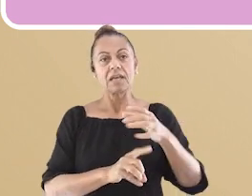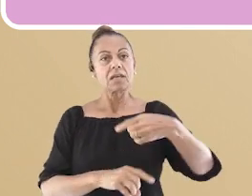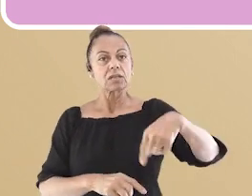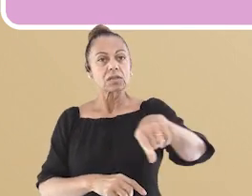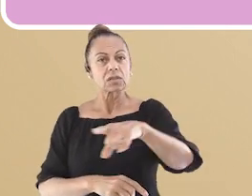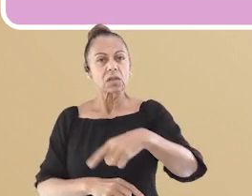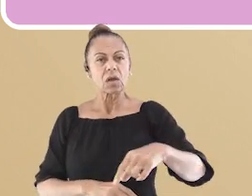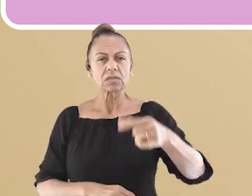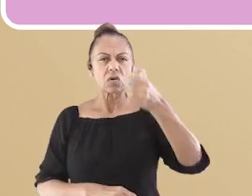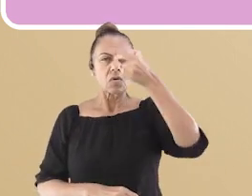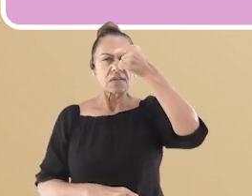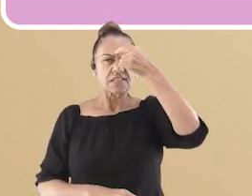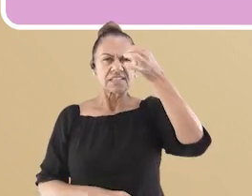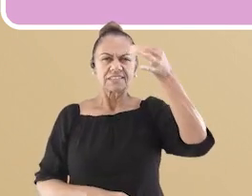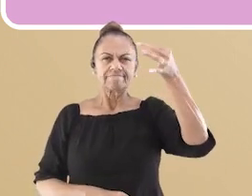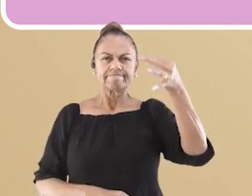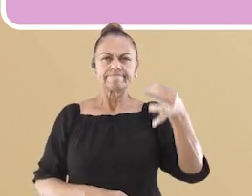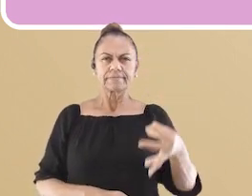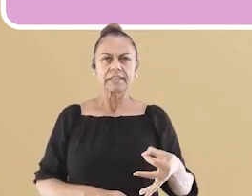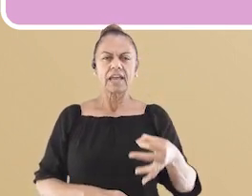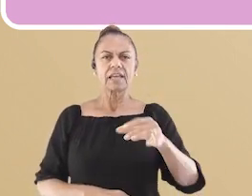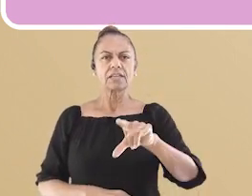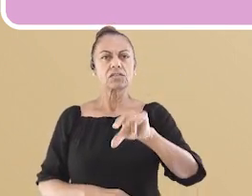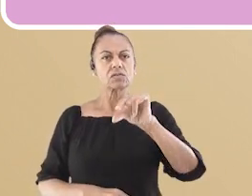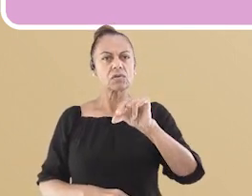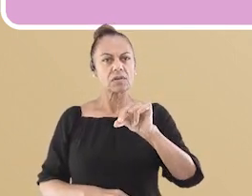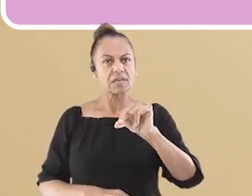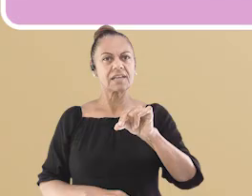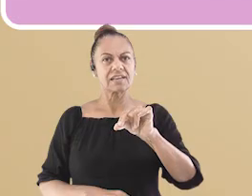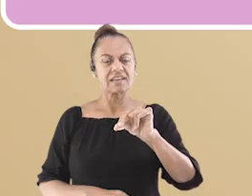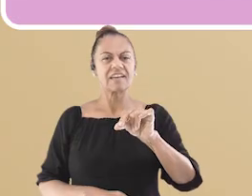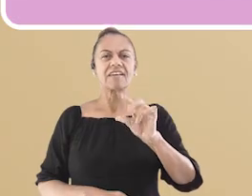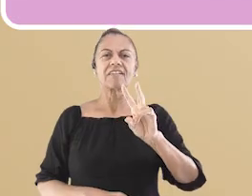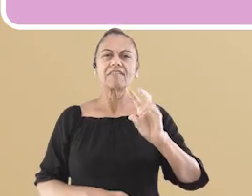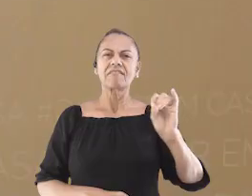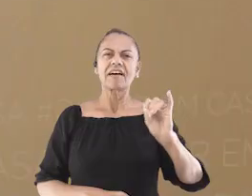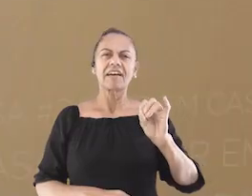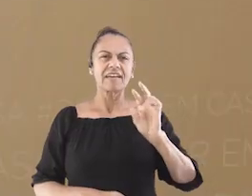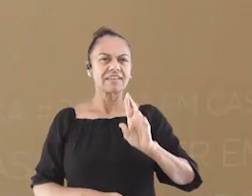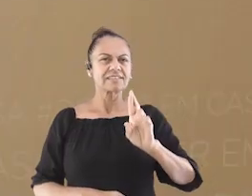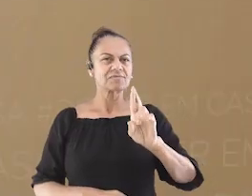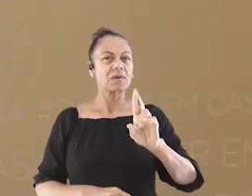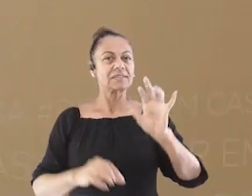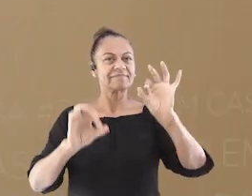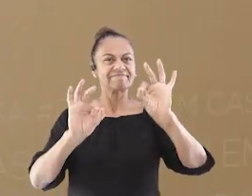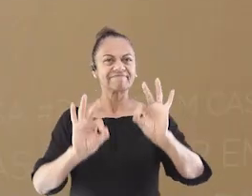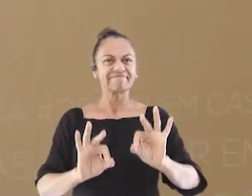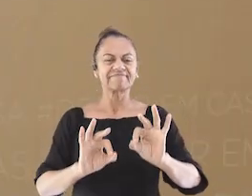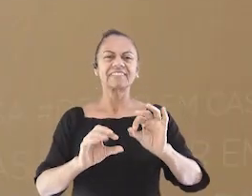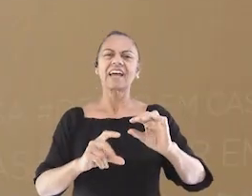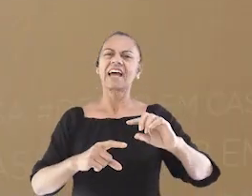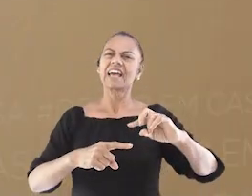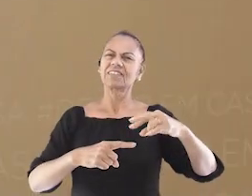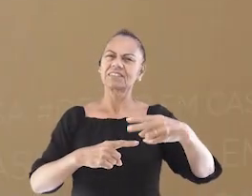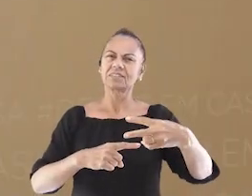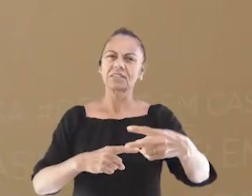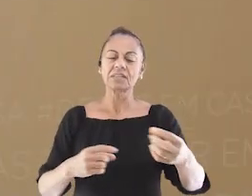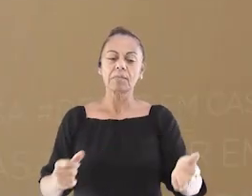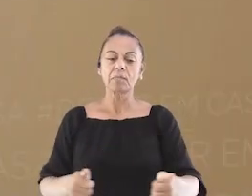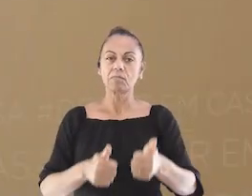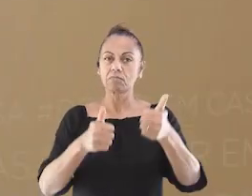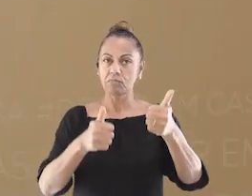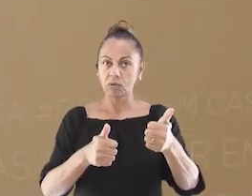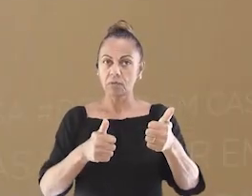decidir de maneira consciente garante bons resultados. Determinadas questões são essenciais